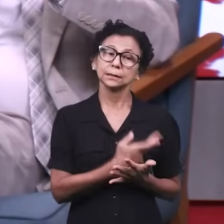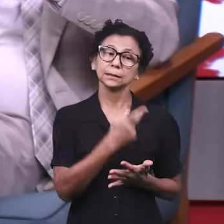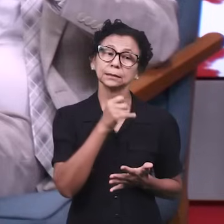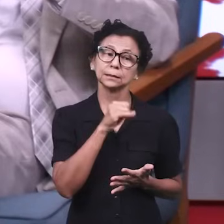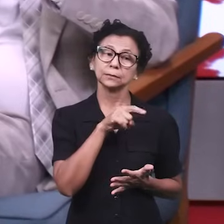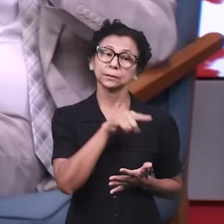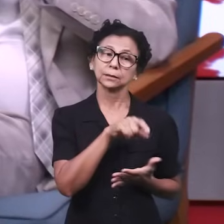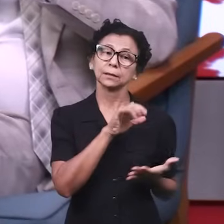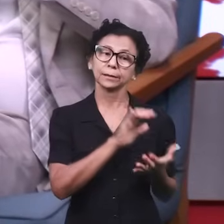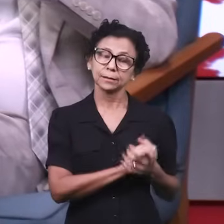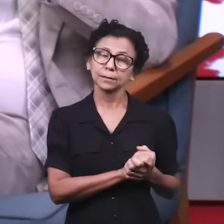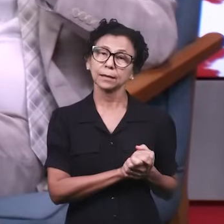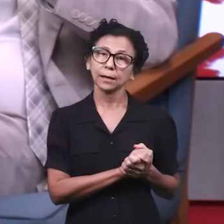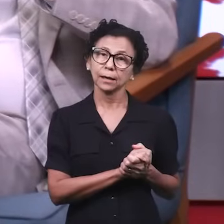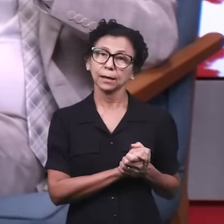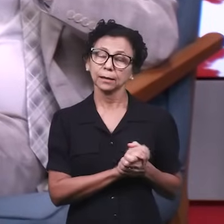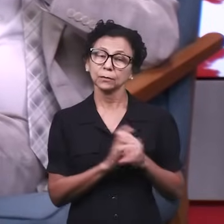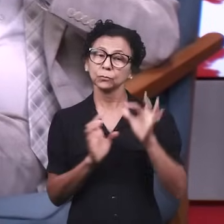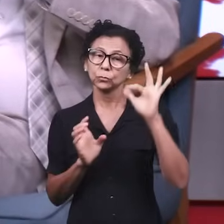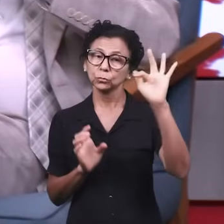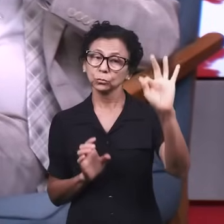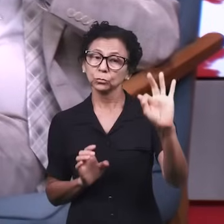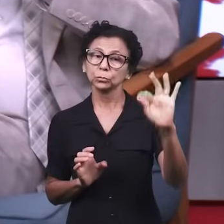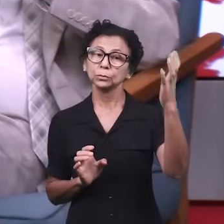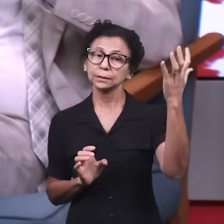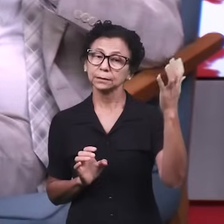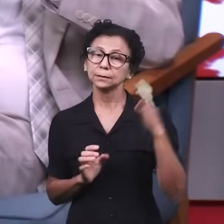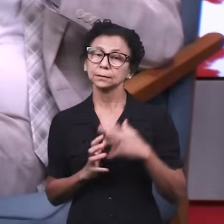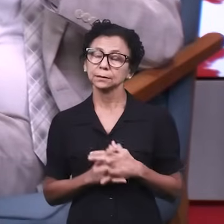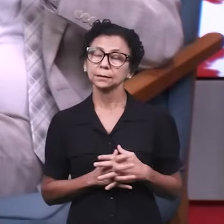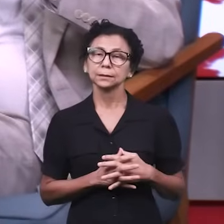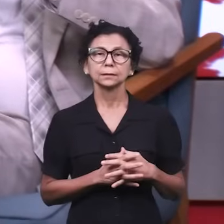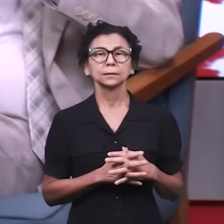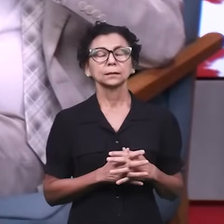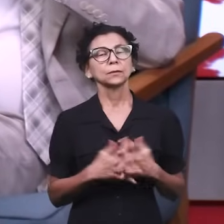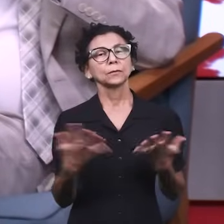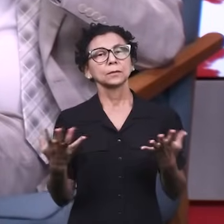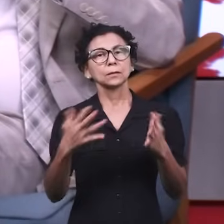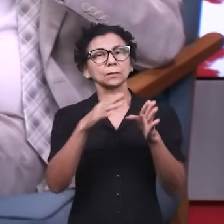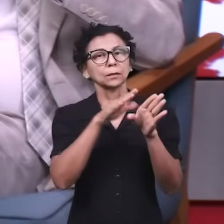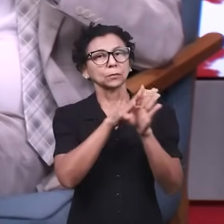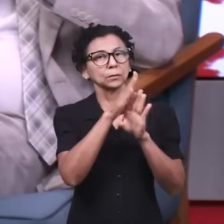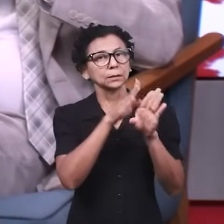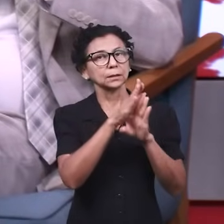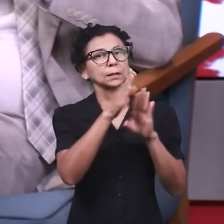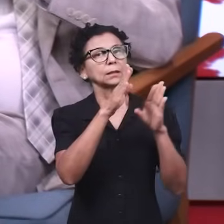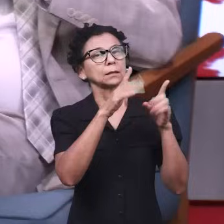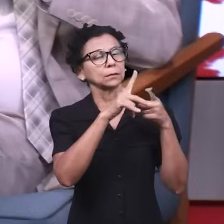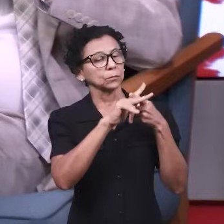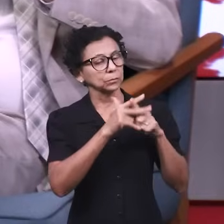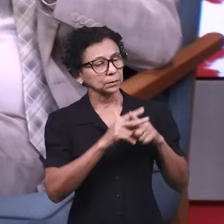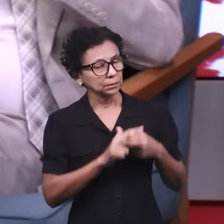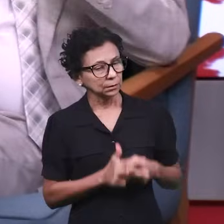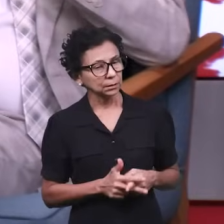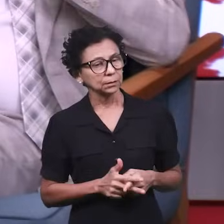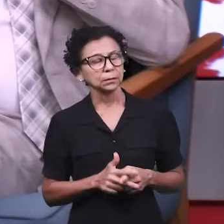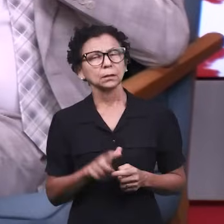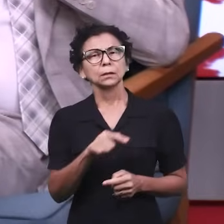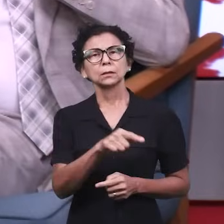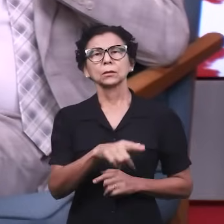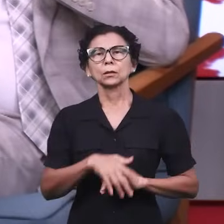era assim, assim. Então, essa profecia está exortando. Então, o que acontece?